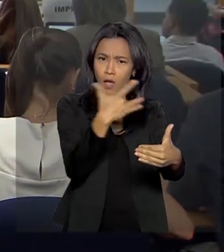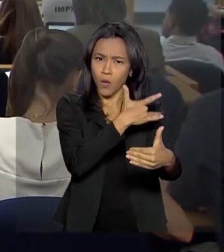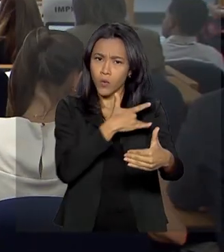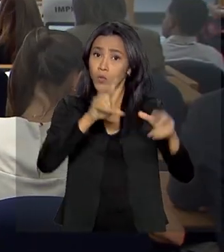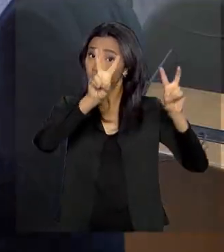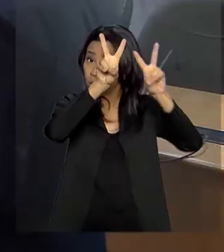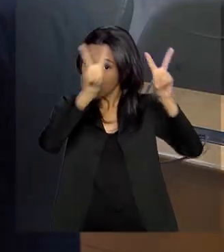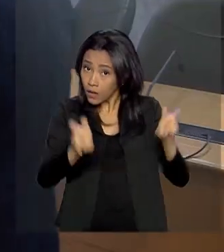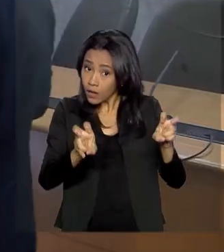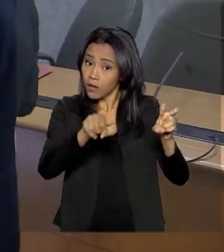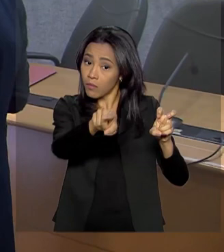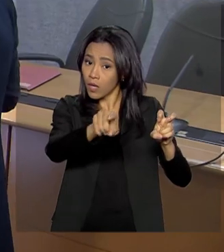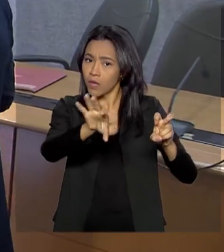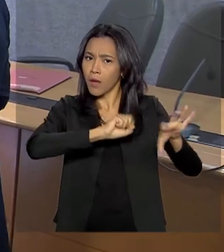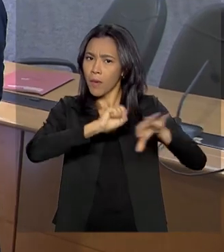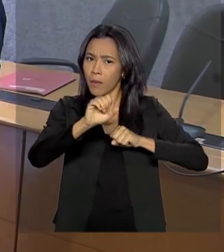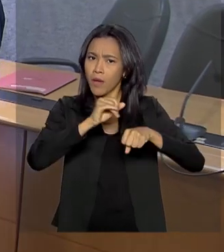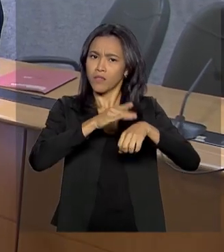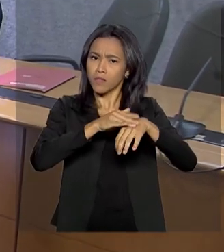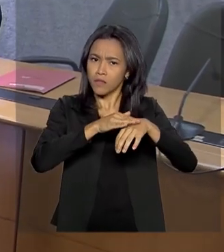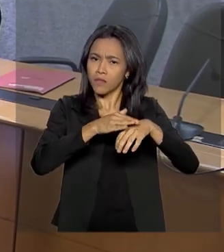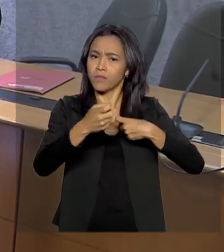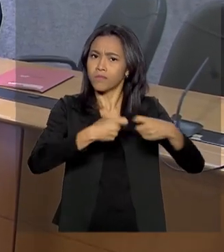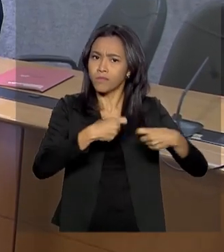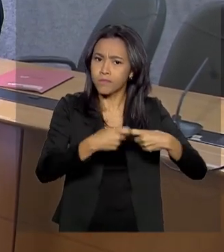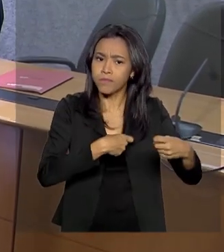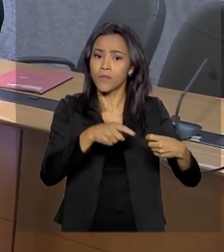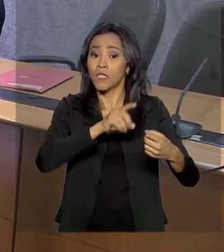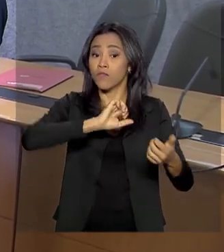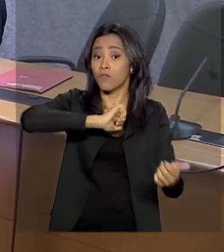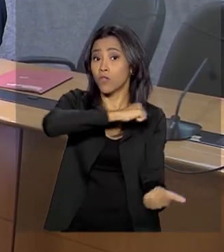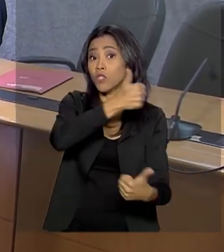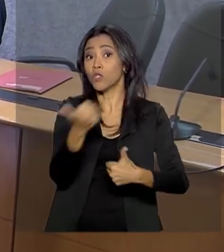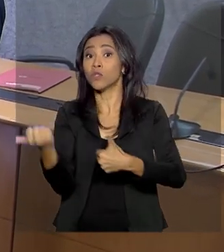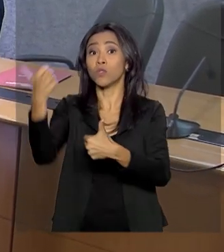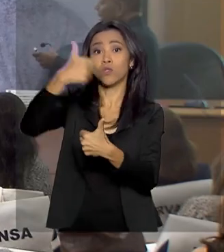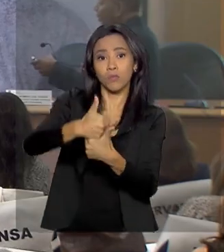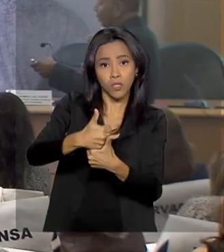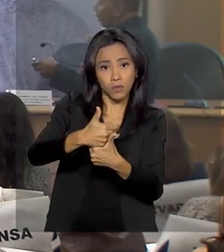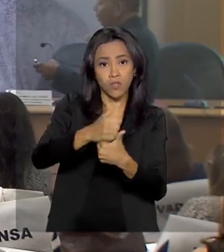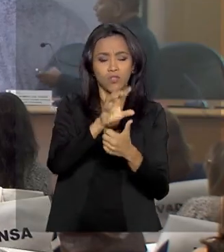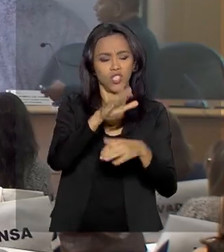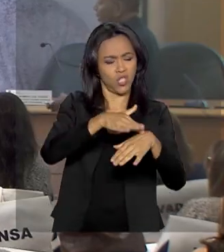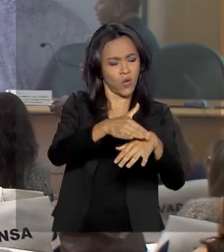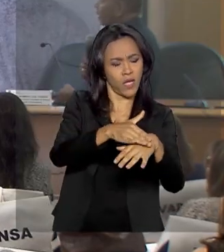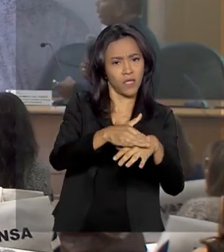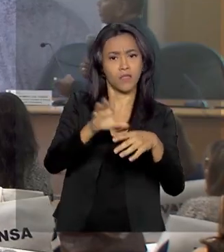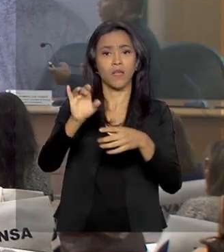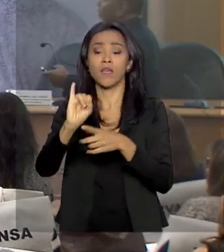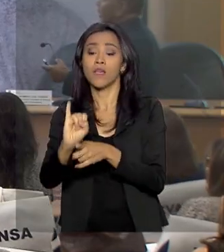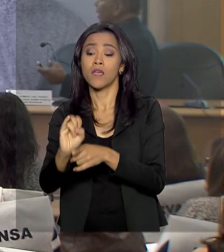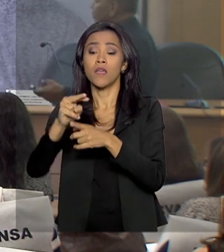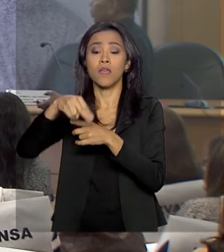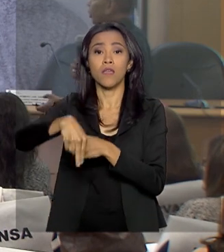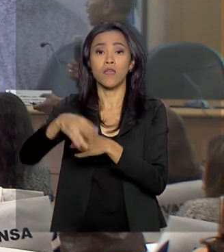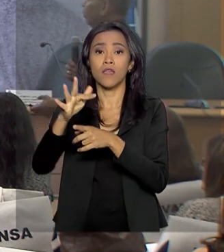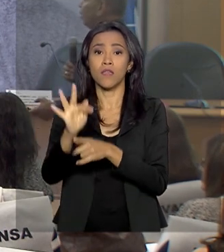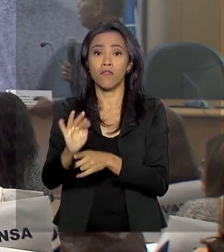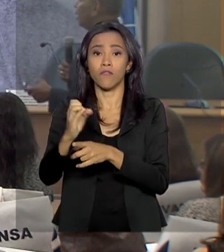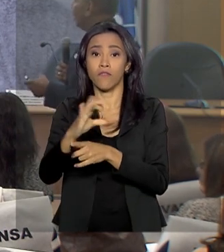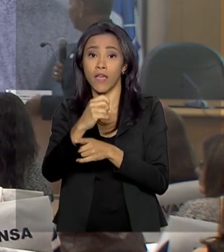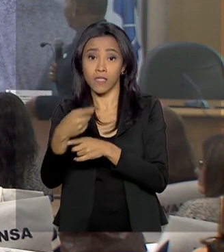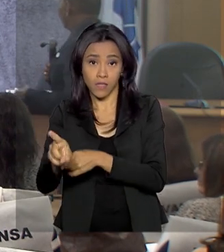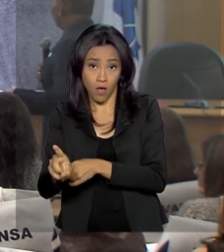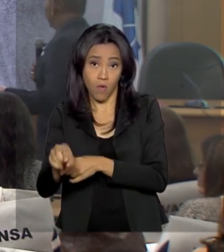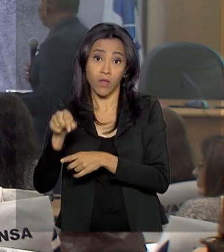transmissíveis substituiu a expressão doenças sexualmente transmissíveis porque destaca a possibilidade de uma pessoa